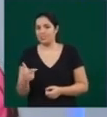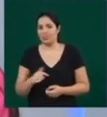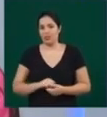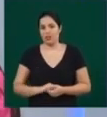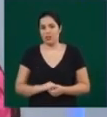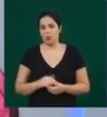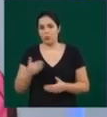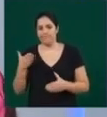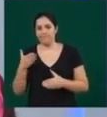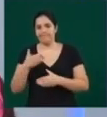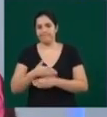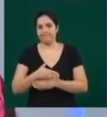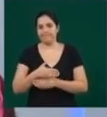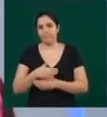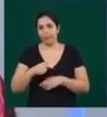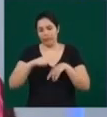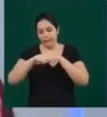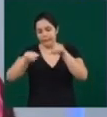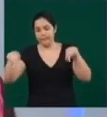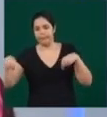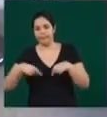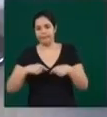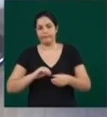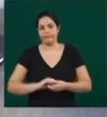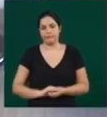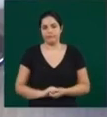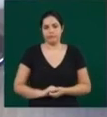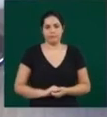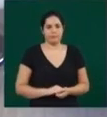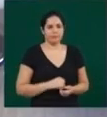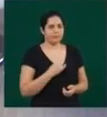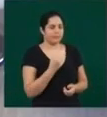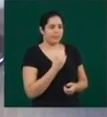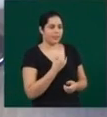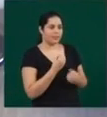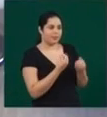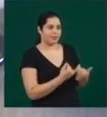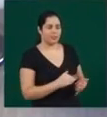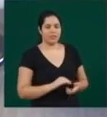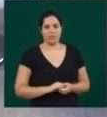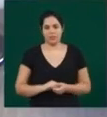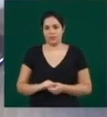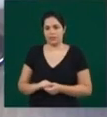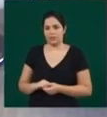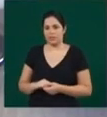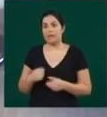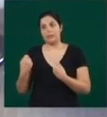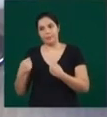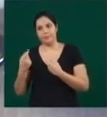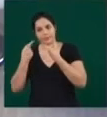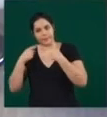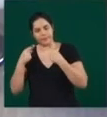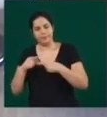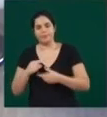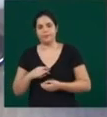dentro daquele contexto que o atleta se encontra. Importante deixar isso claro, isso, né? Isso, mas tem que reclamar. Tem que